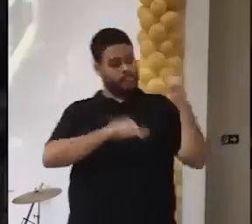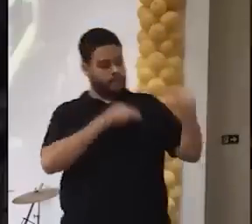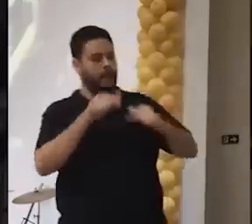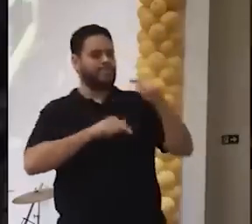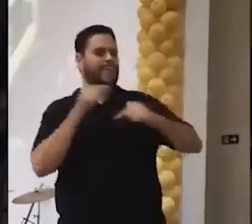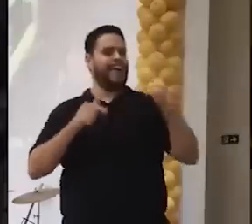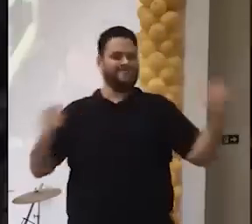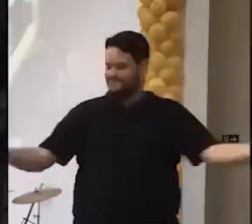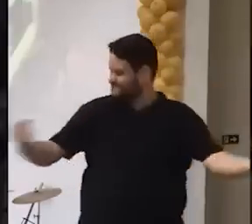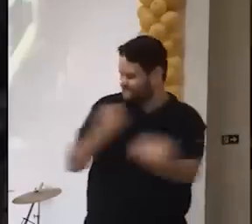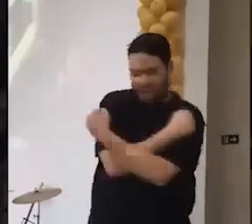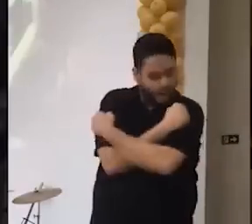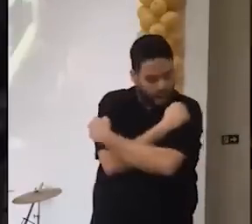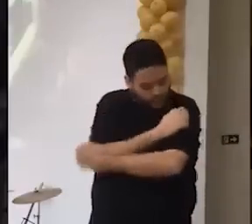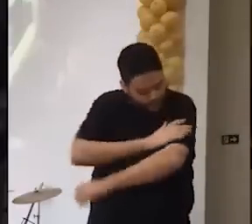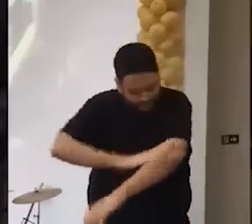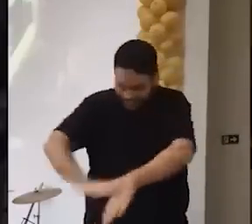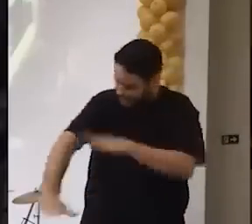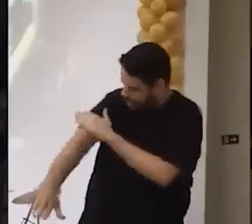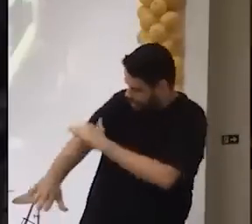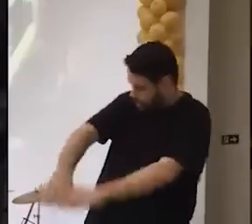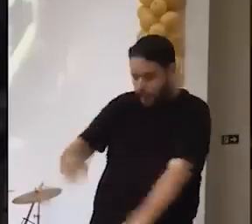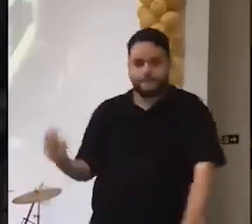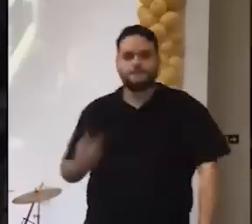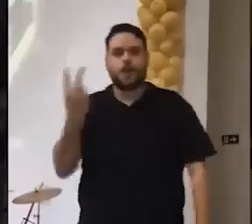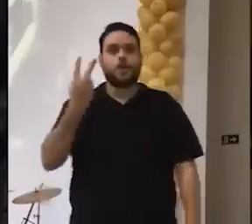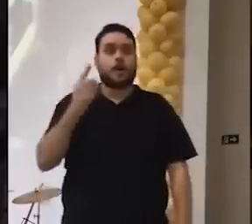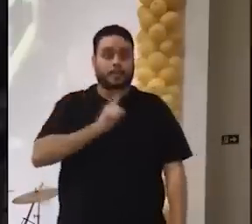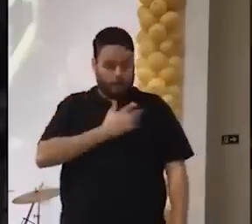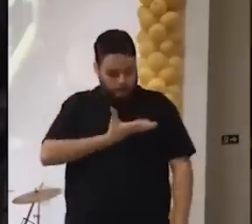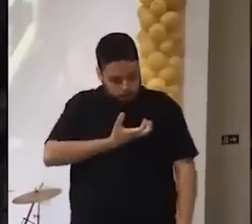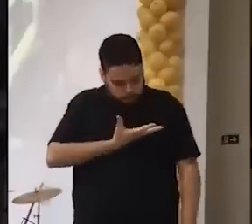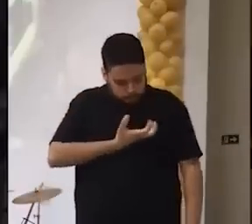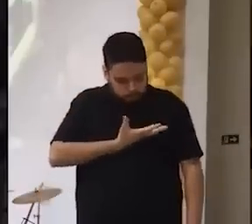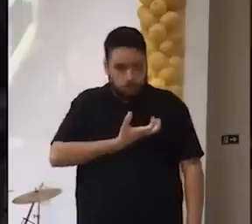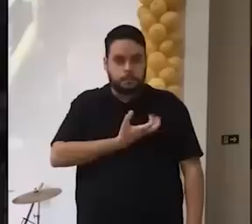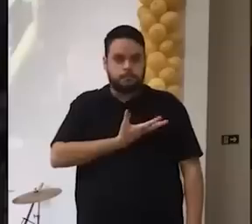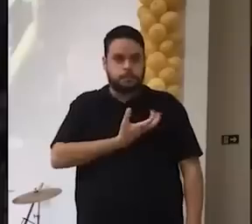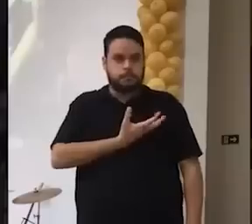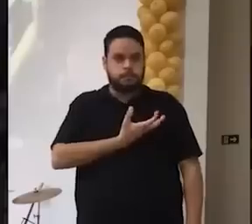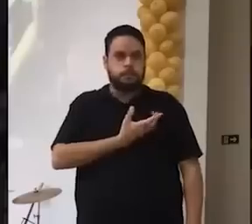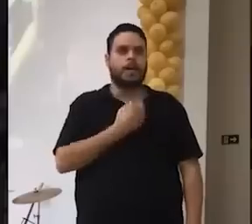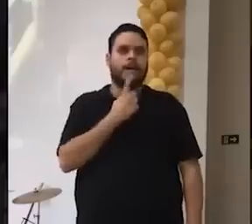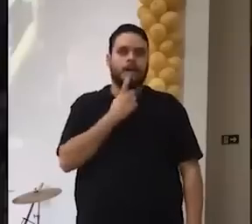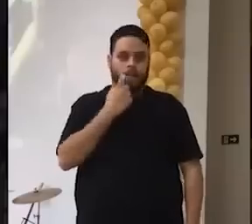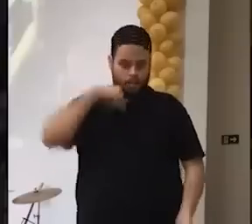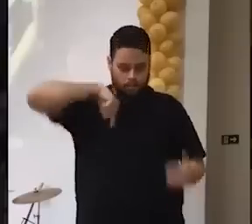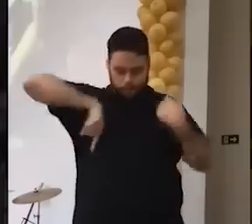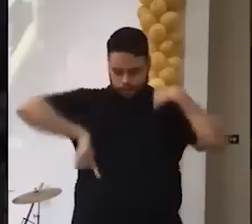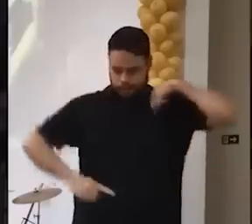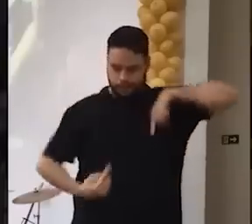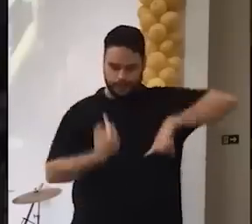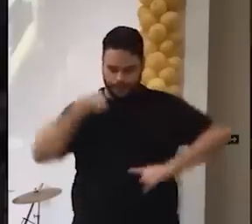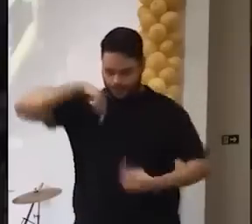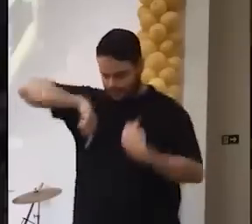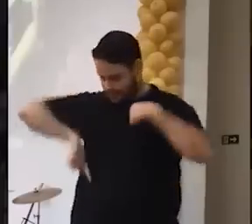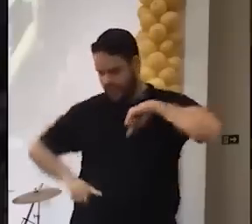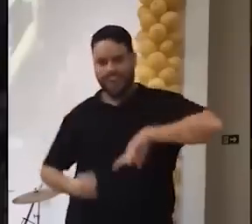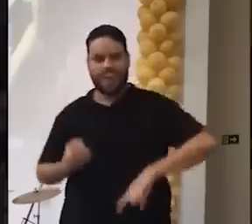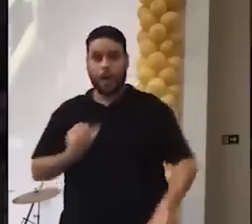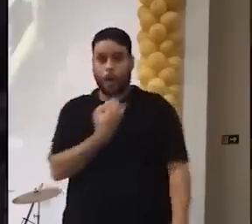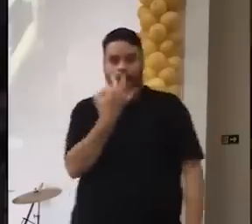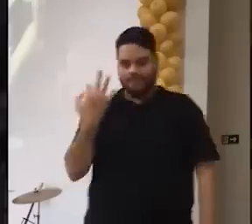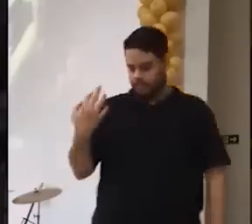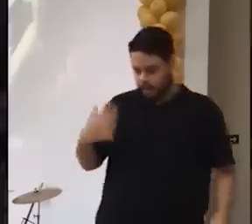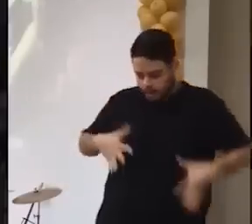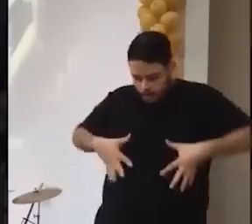abraçar? Quanto vale isso? Quanto vale você ter um coração que bombeia sangue para o seu corpo? Quanto vale isso? Quanto vale você ter dois pulmões